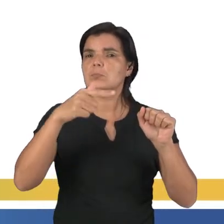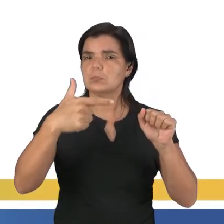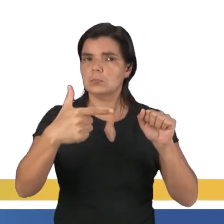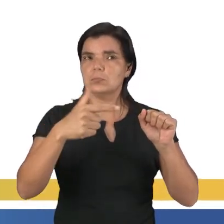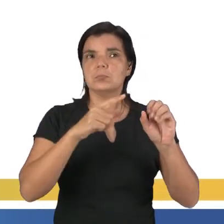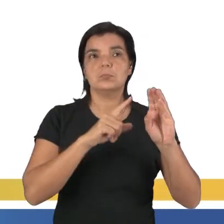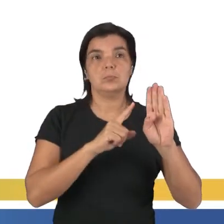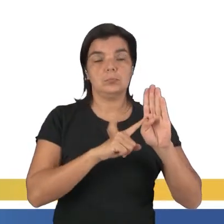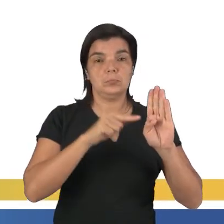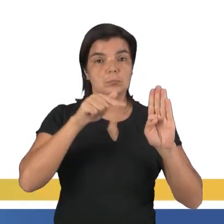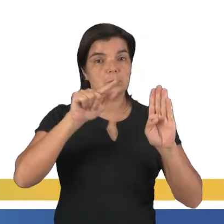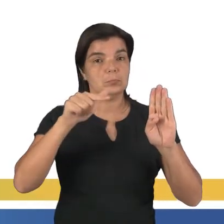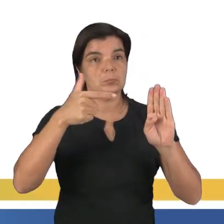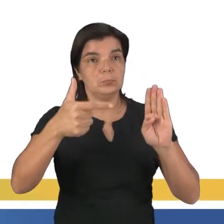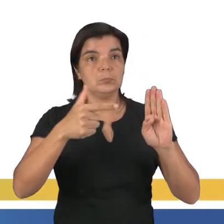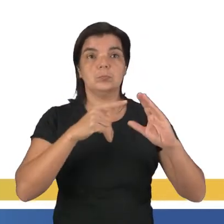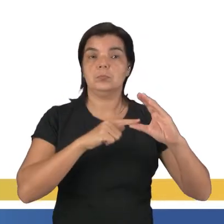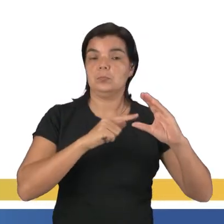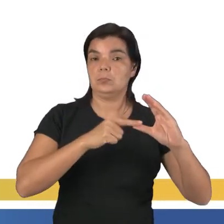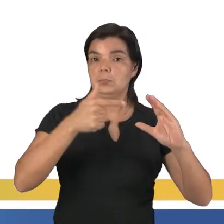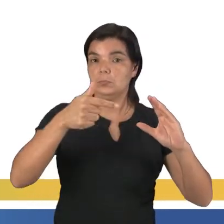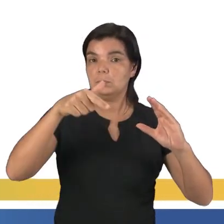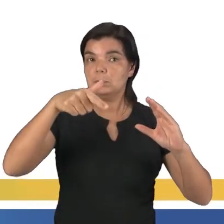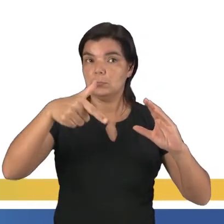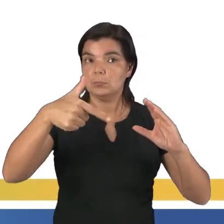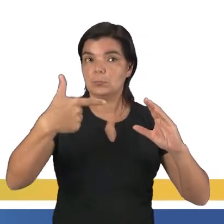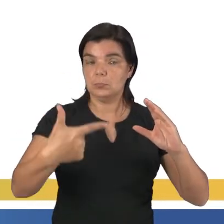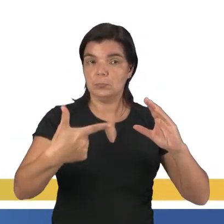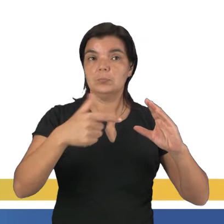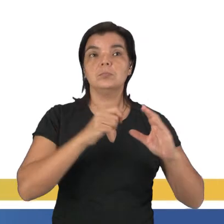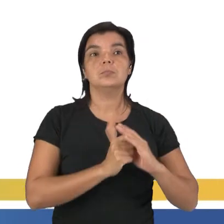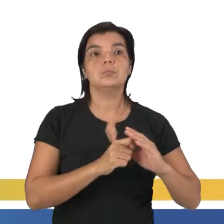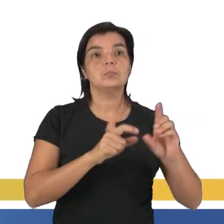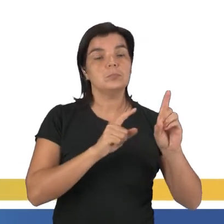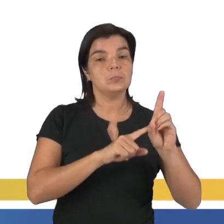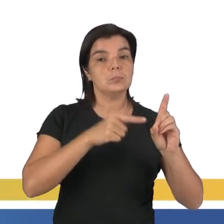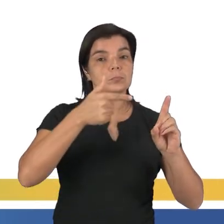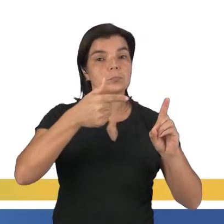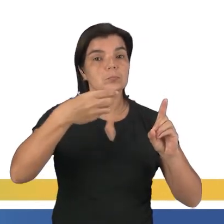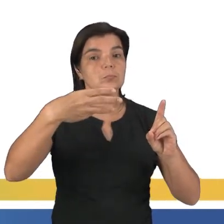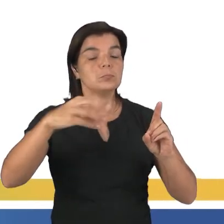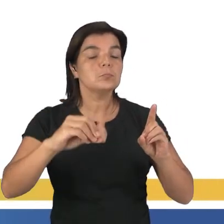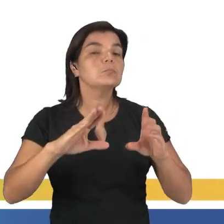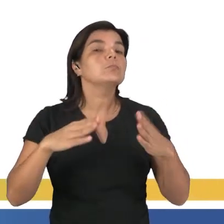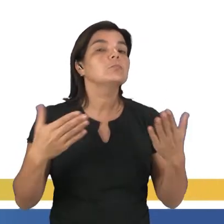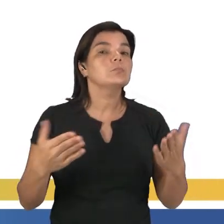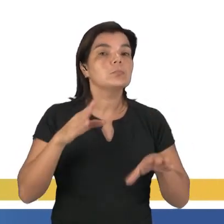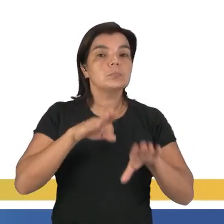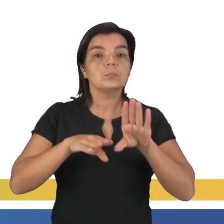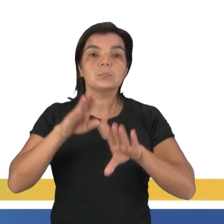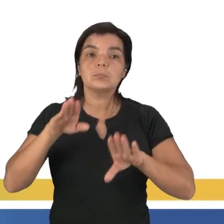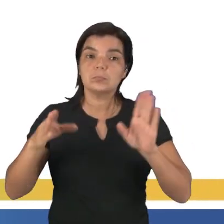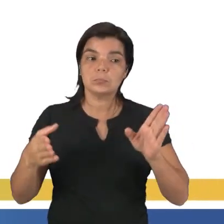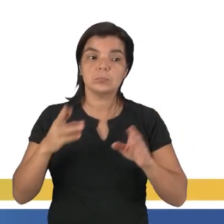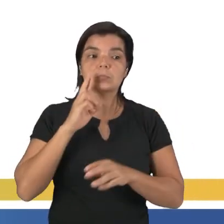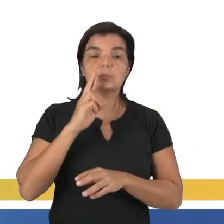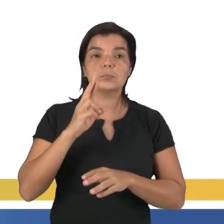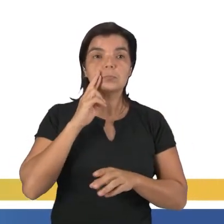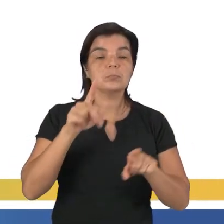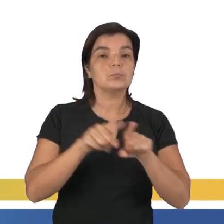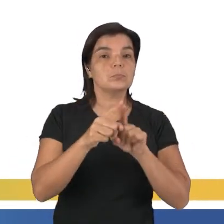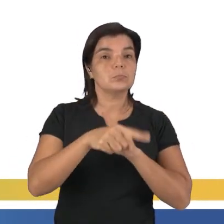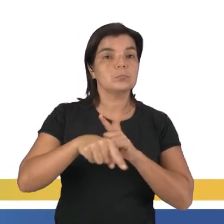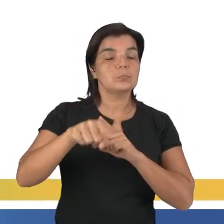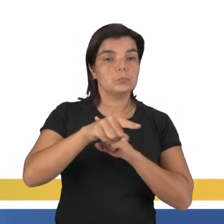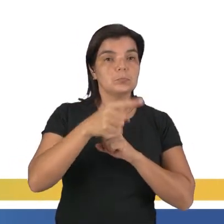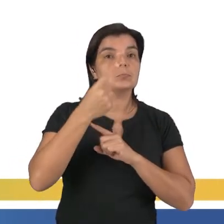0,72, 7,2, 72, né? Ou 730. Então, vai bater uma dessas respostas. Então, preciso